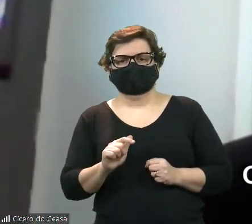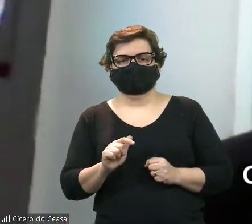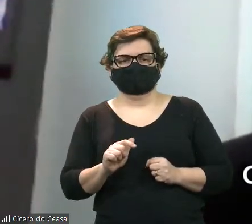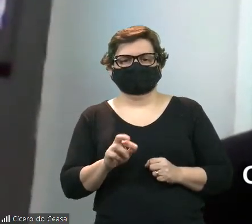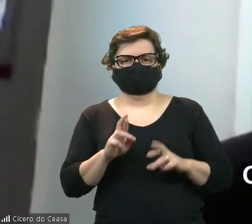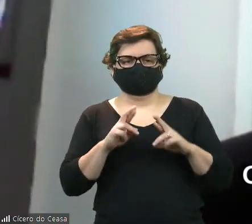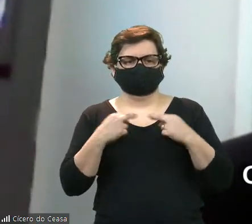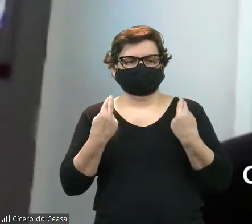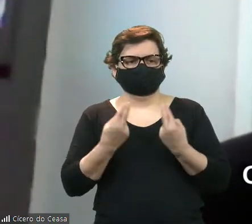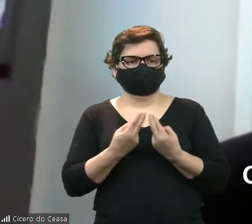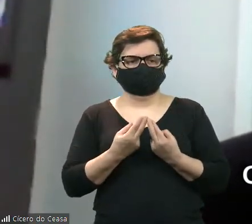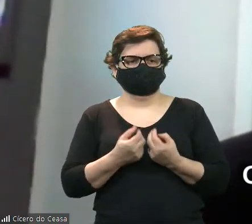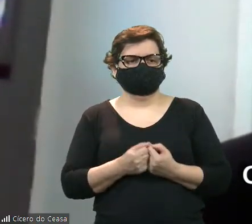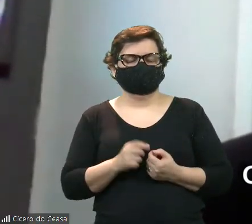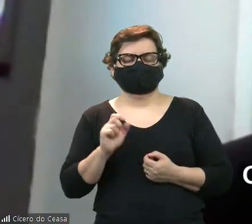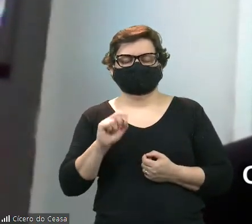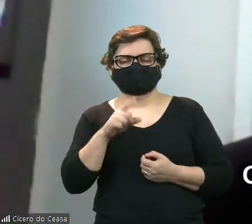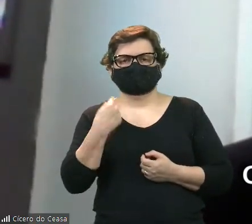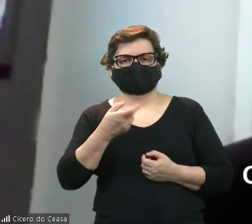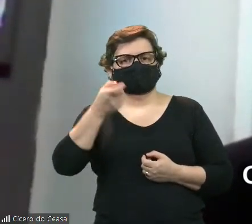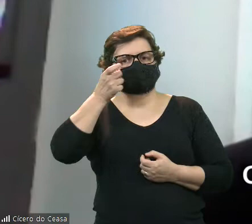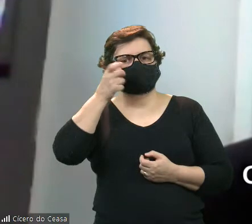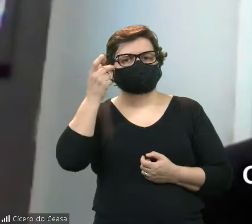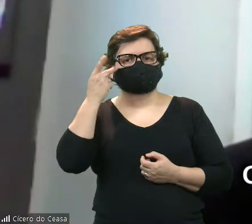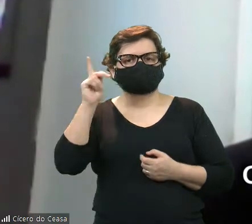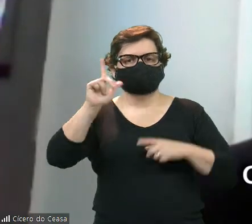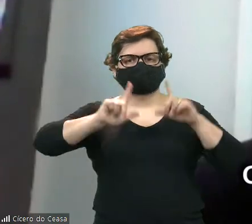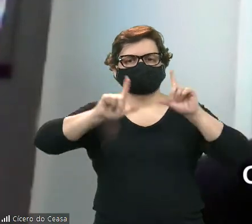quem está nos assistindo pela TV Câmara